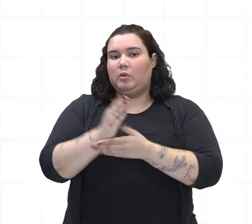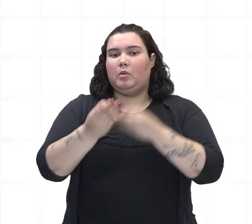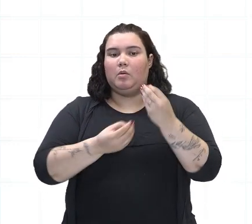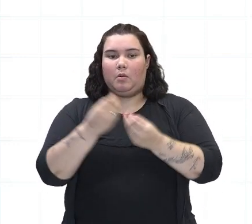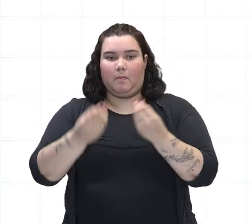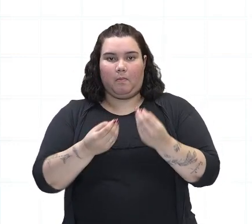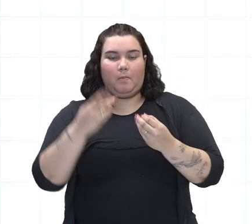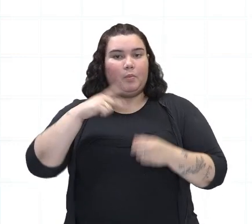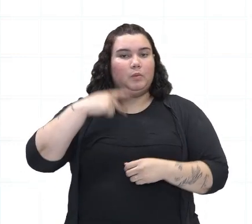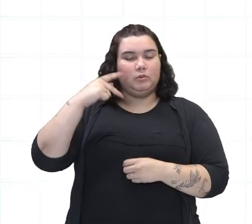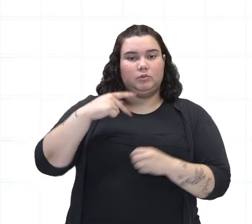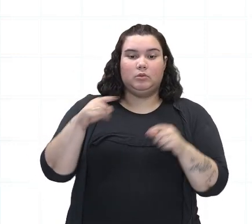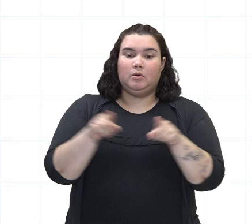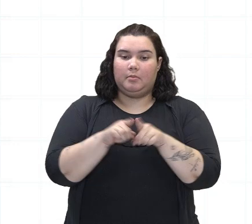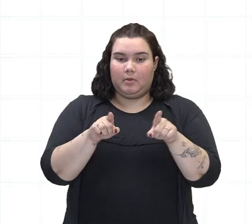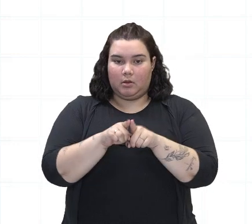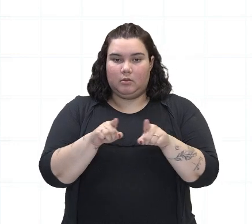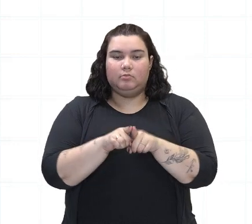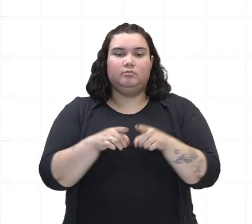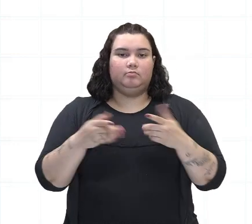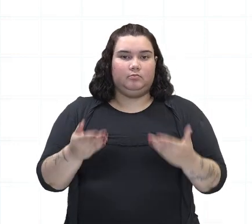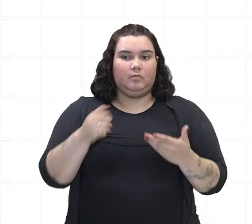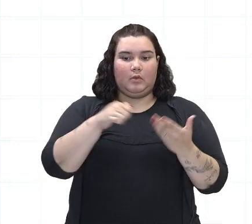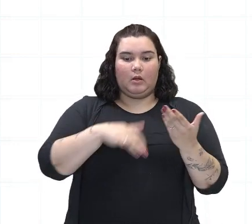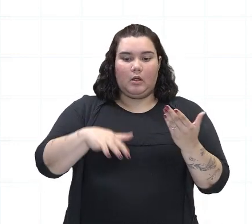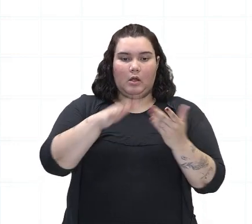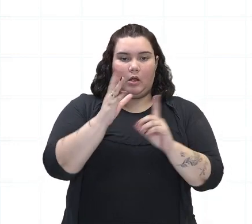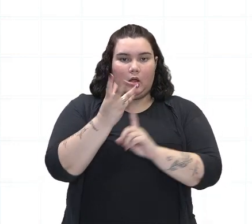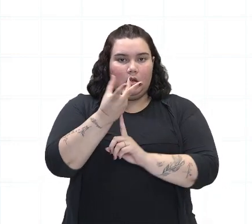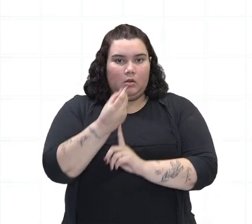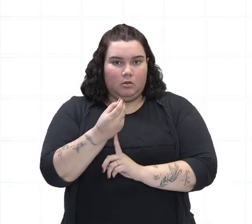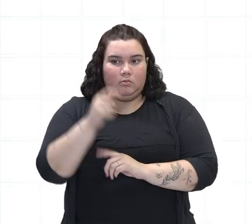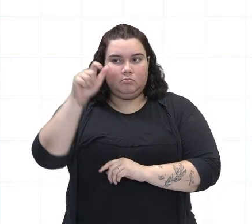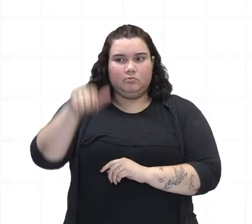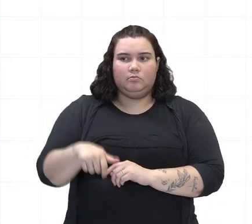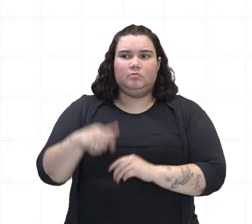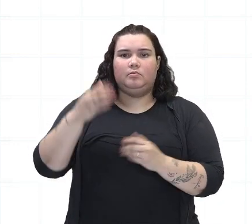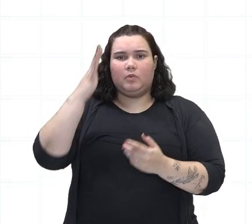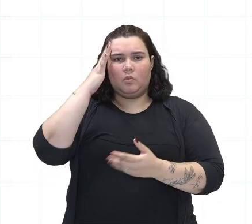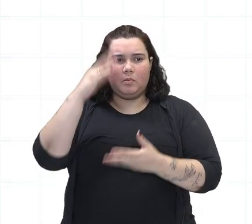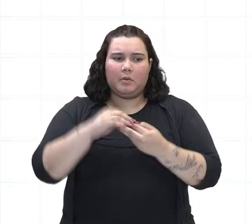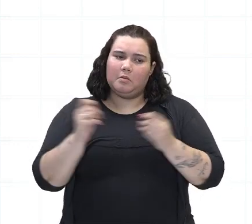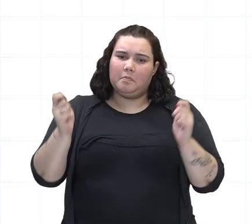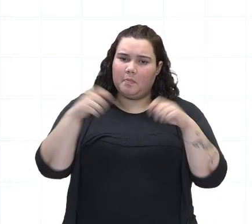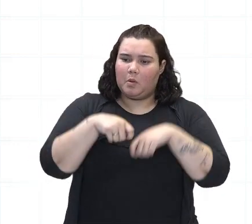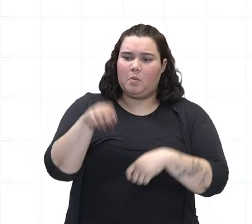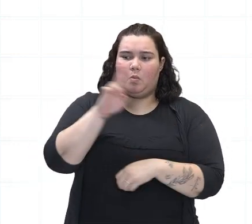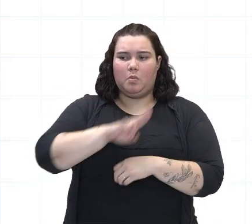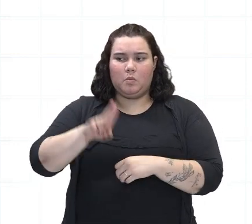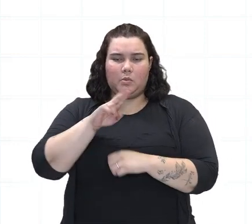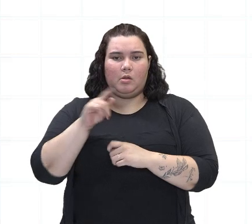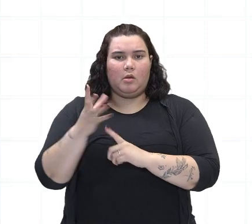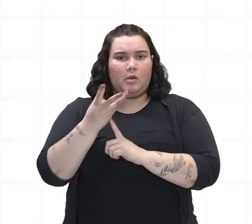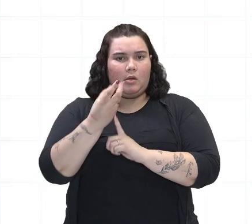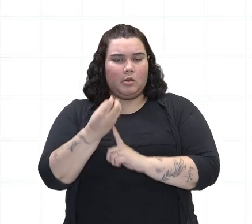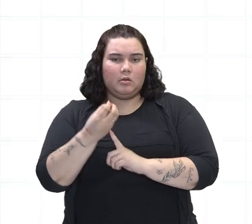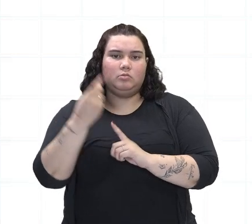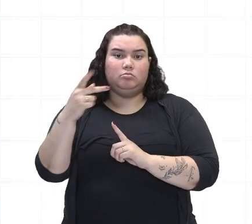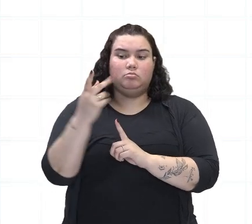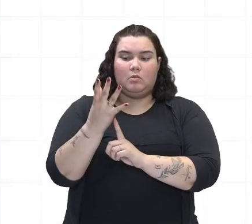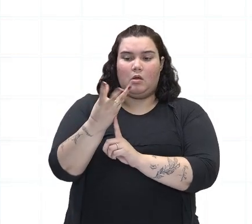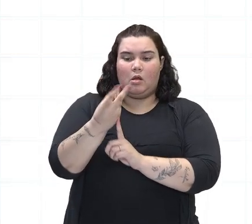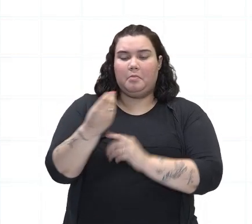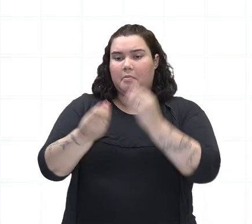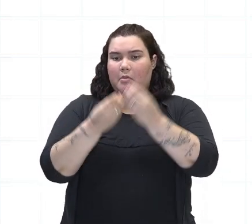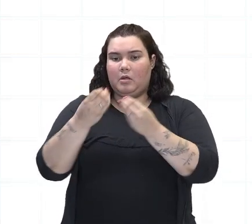inclusive político, né, dentro dessa arte. Então o artista começa a entender que ele pode sim utilizar essa arte, a sua arte, para